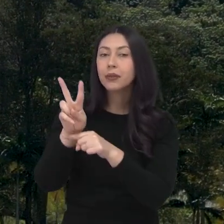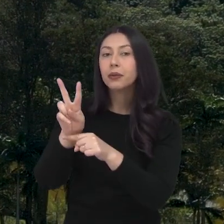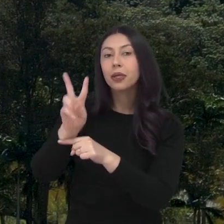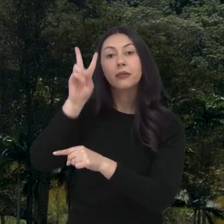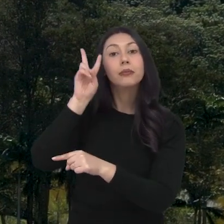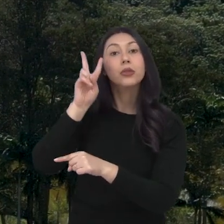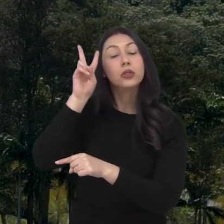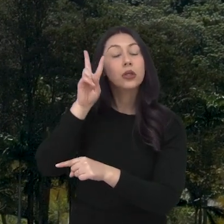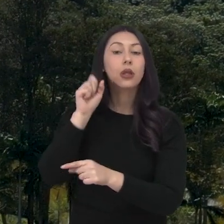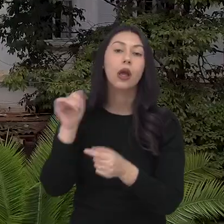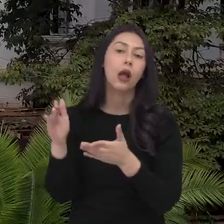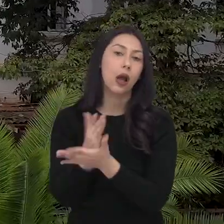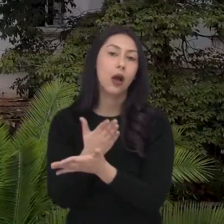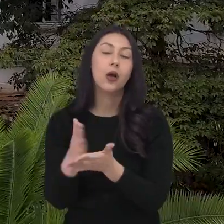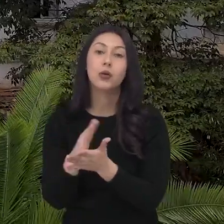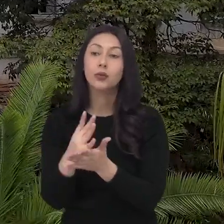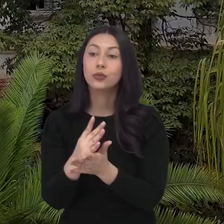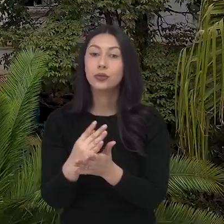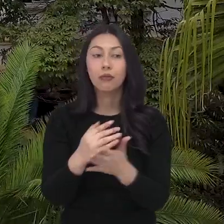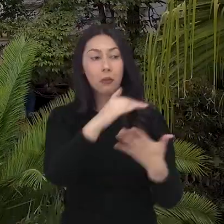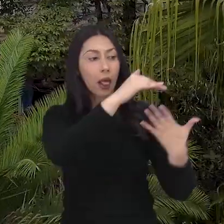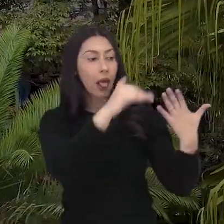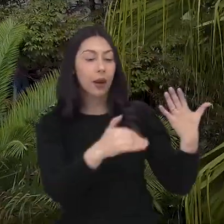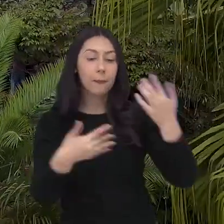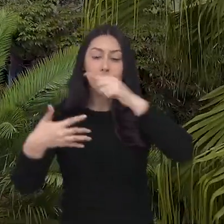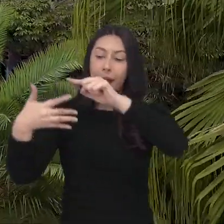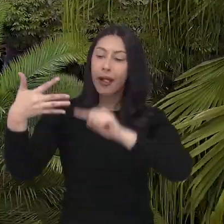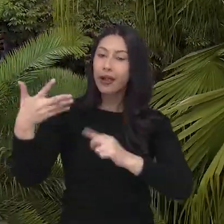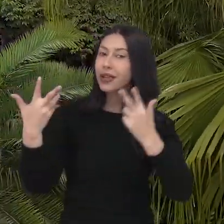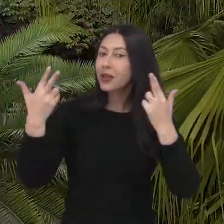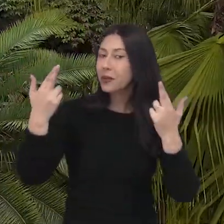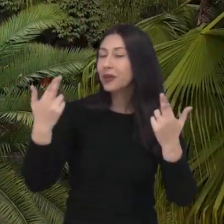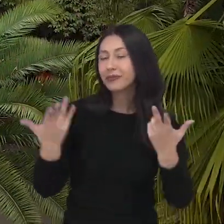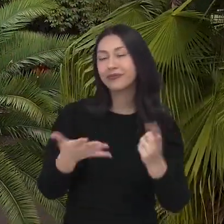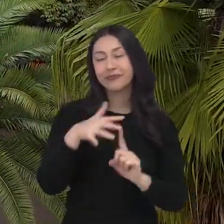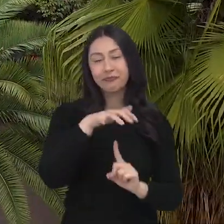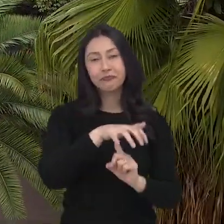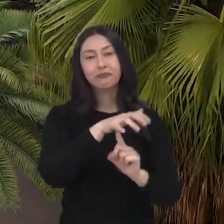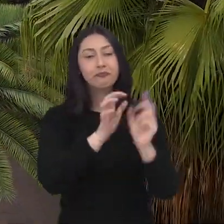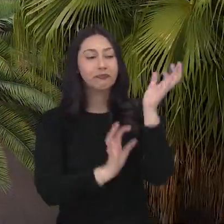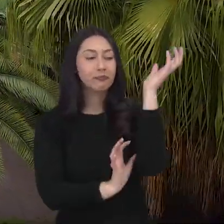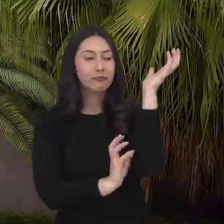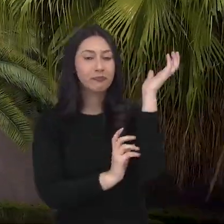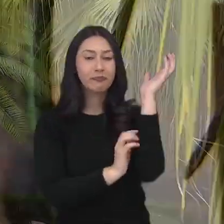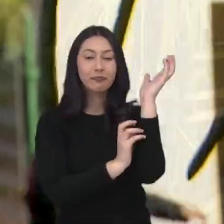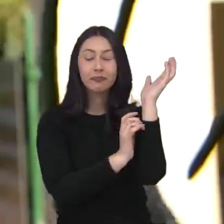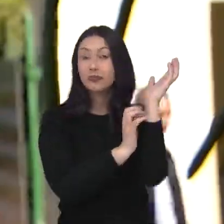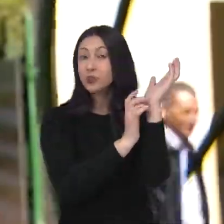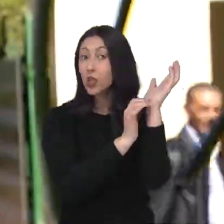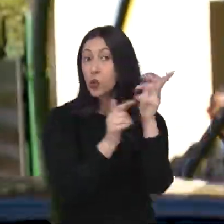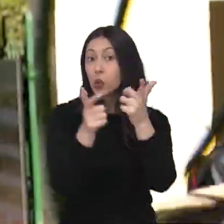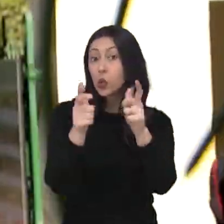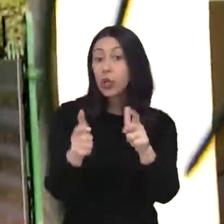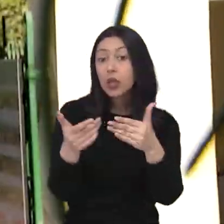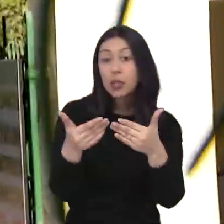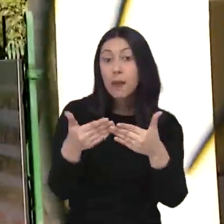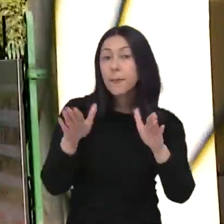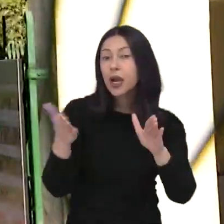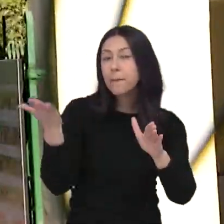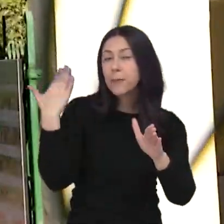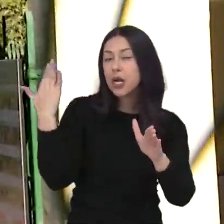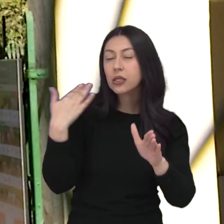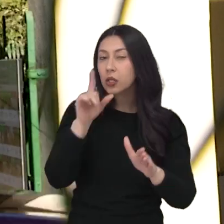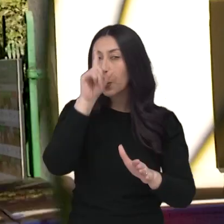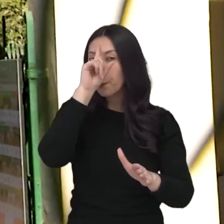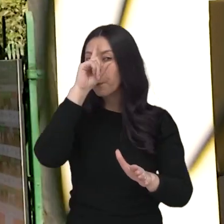preservação histórica local. Alguns aparecem nas duas listas, como é o caso do Parque Vicentina Aranha. O espaço foi inaugurado